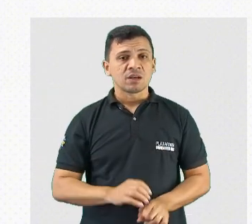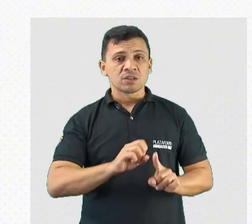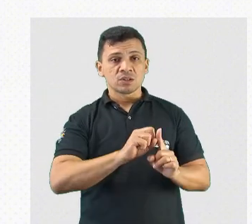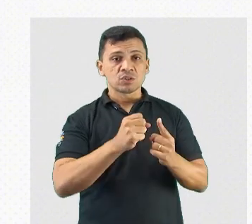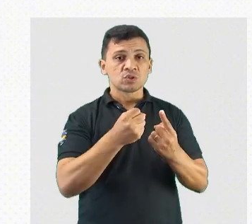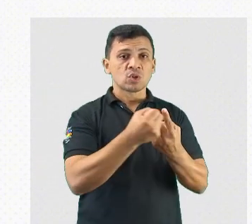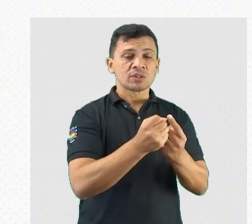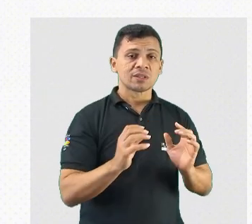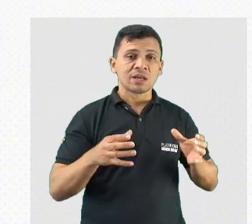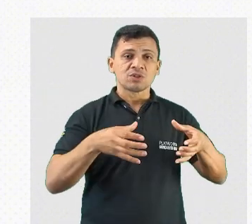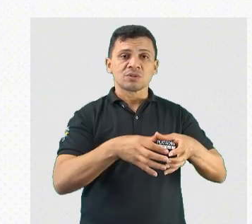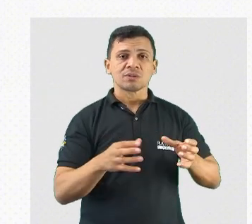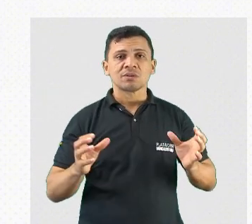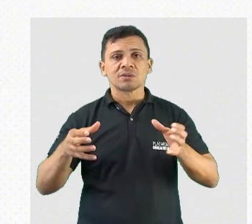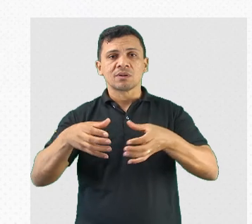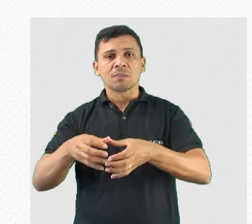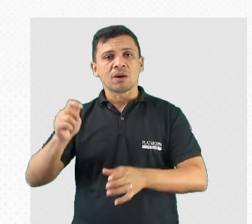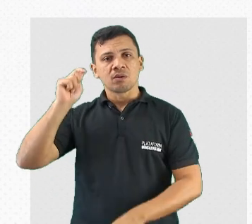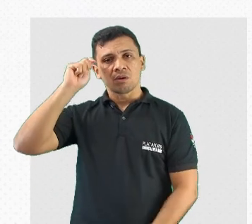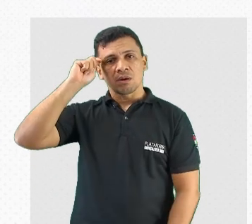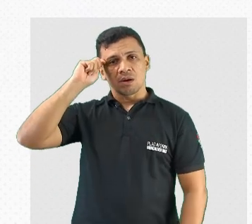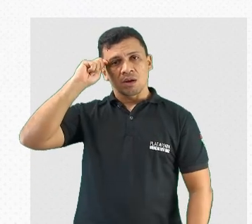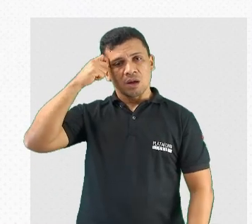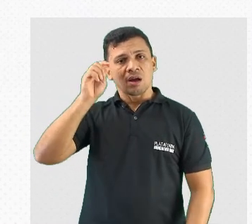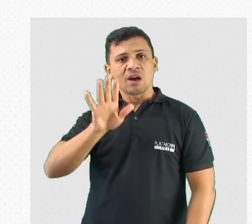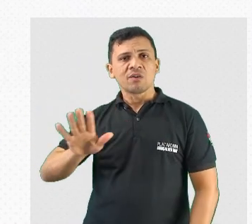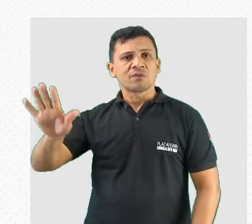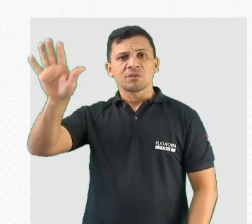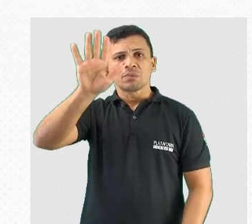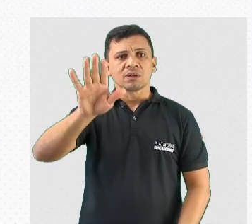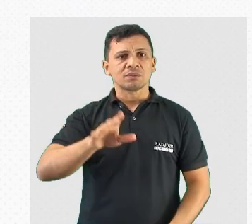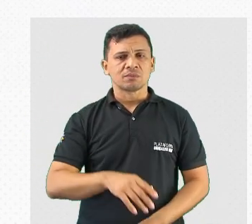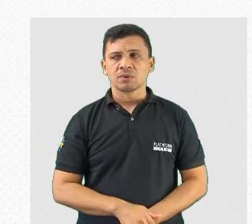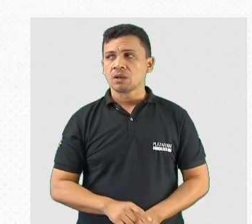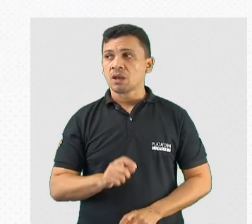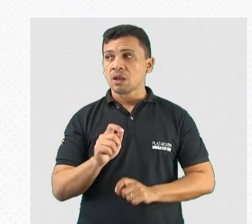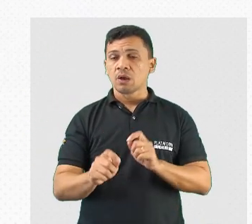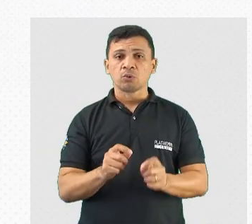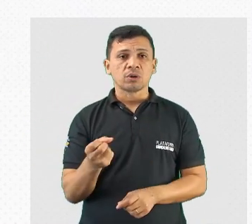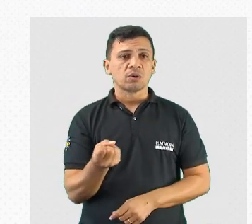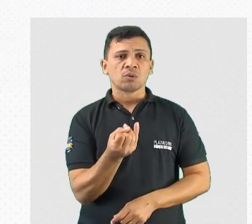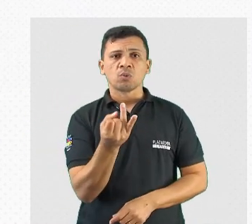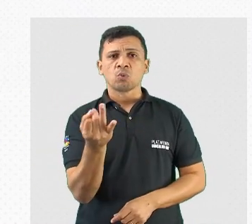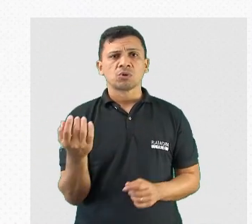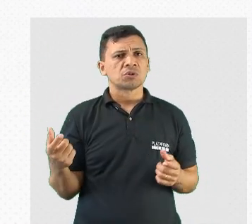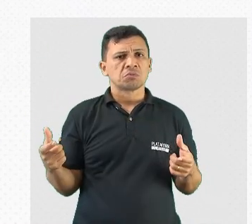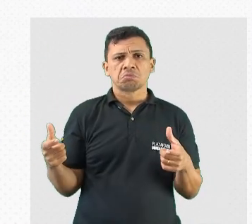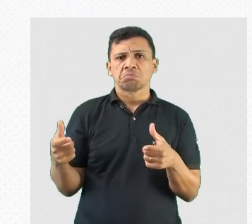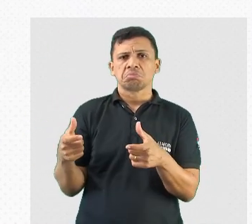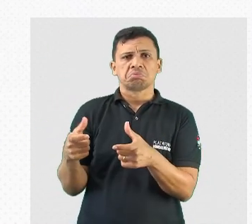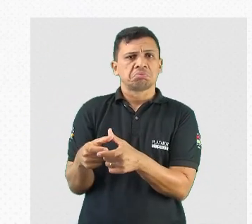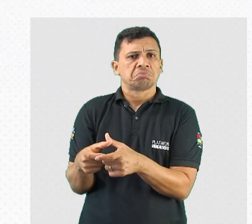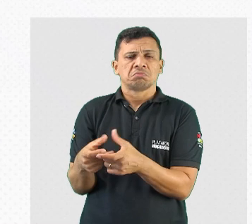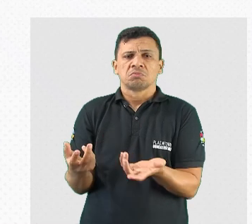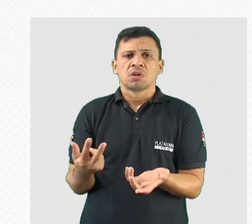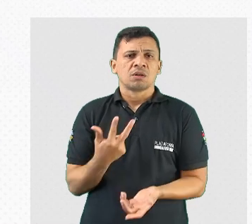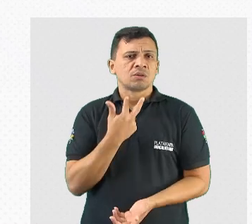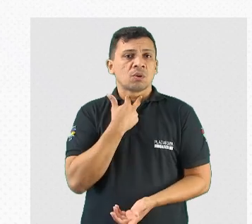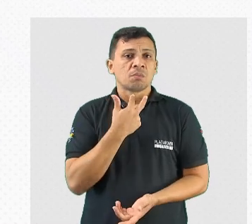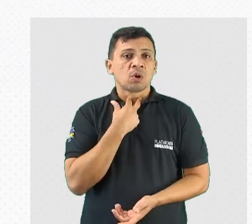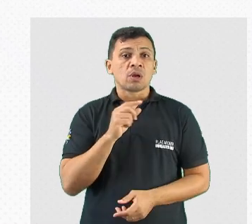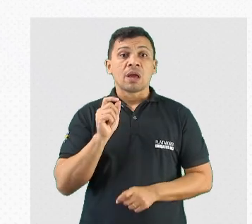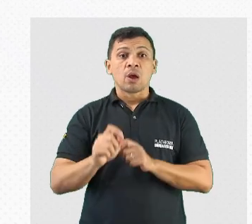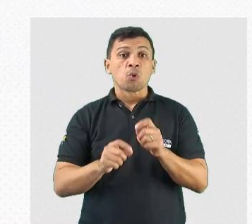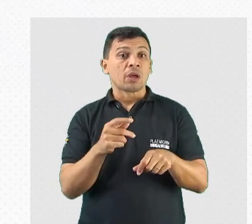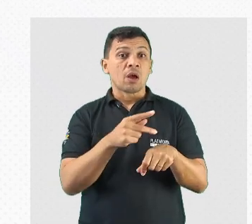sociedades tribais africanas. Quando a gente fala de sociedades tribais, você está falando de um quantitativo pequeno. Isso não dá para você falar. Você está falando de